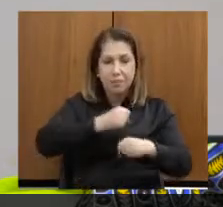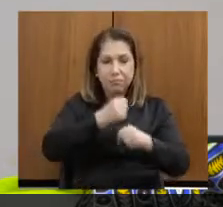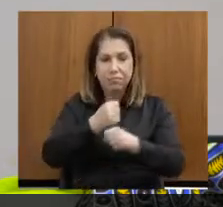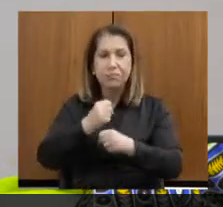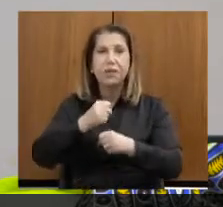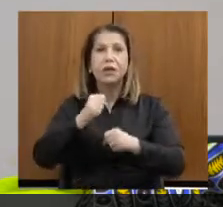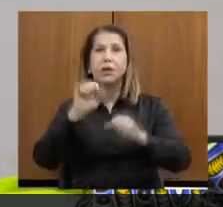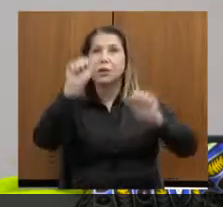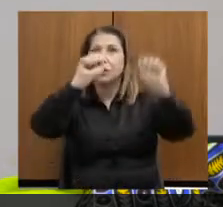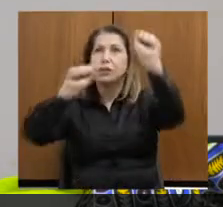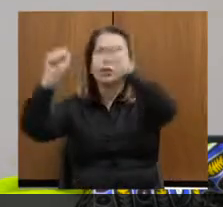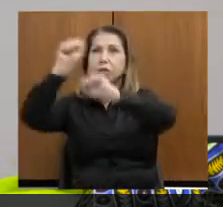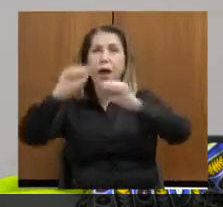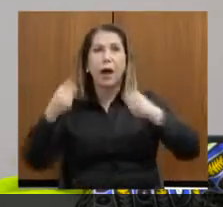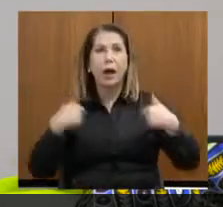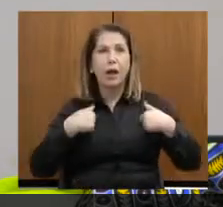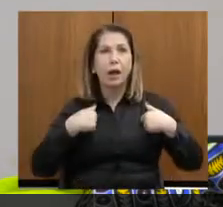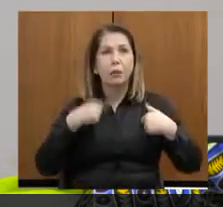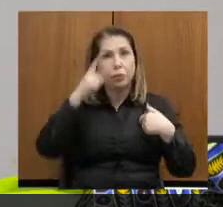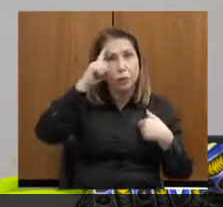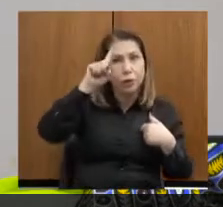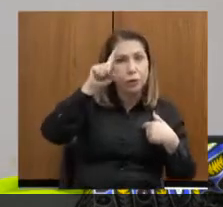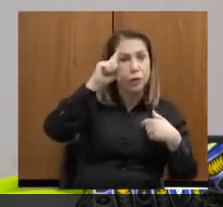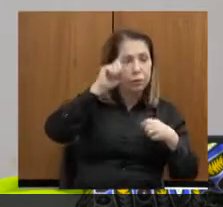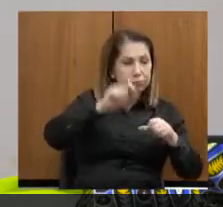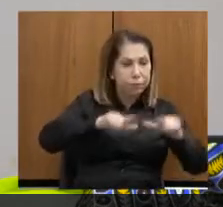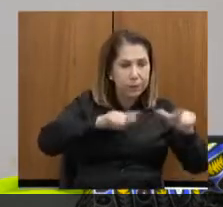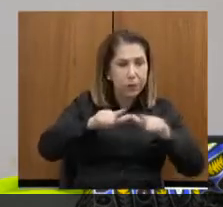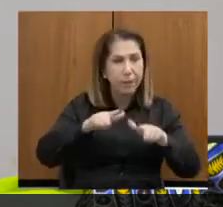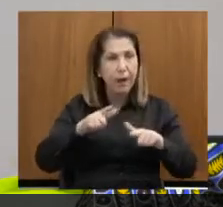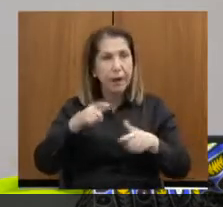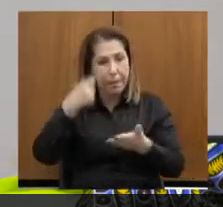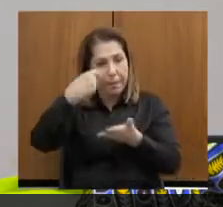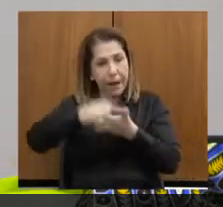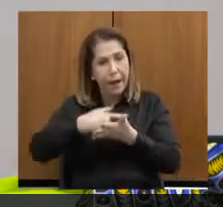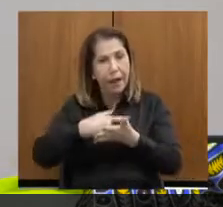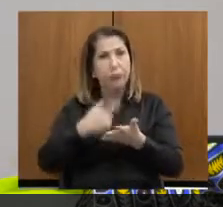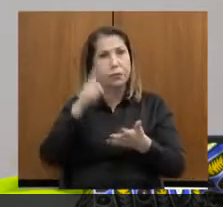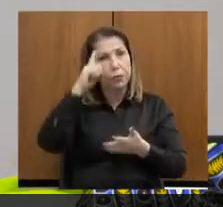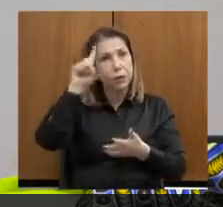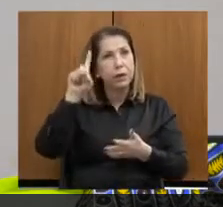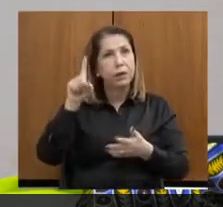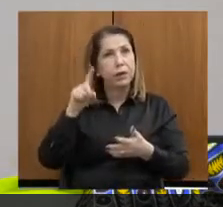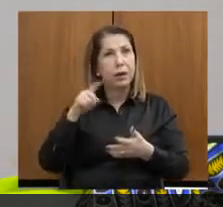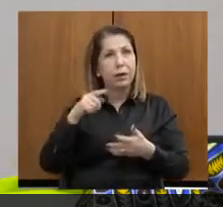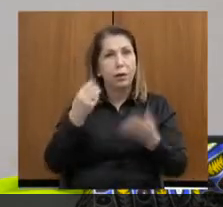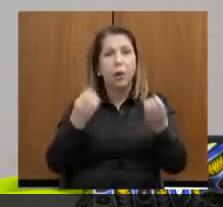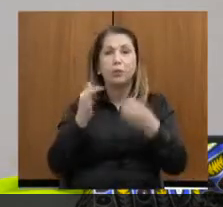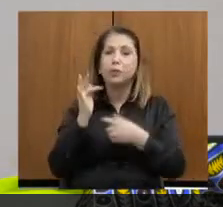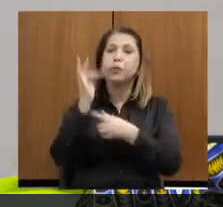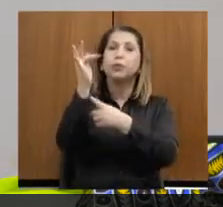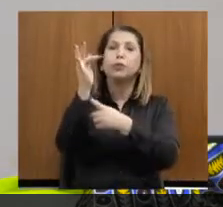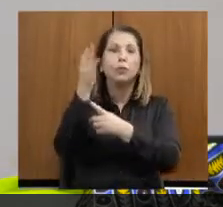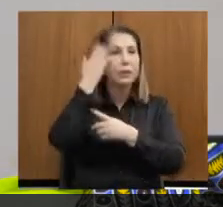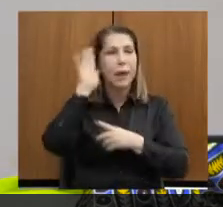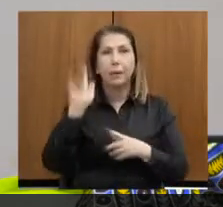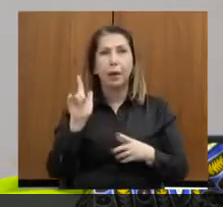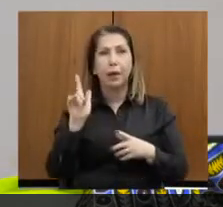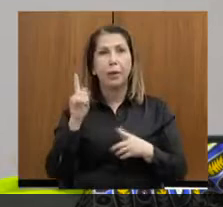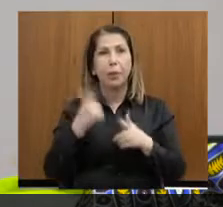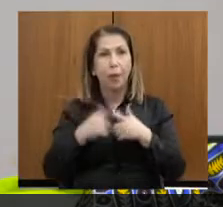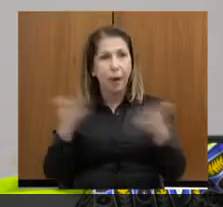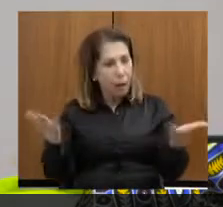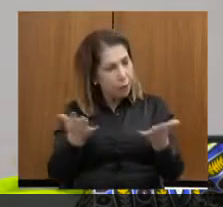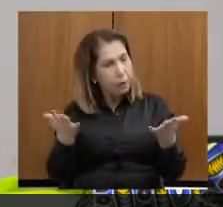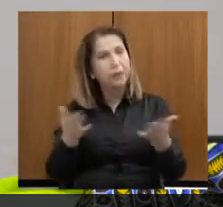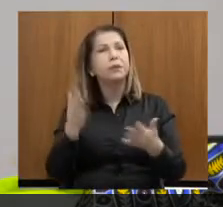diarista era um dia de cada vez que assim diarista vive ela não planeja futuro é só